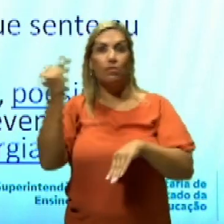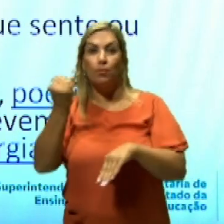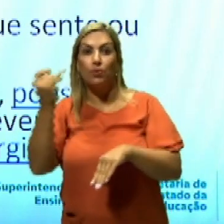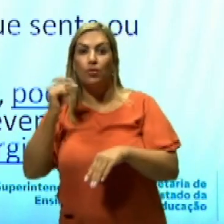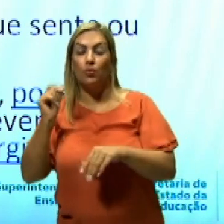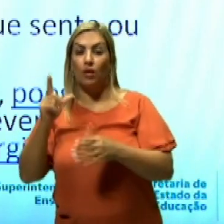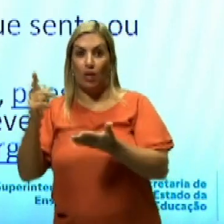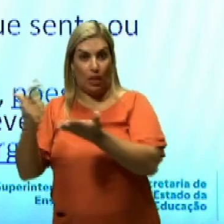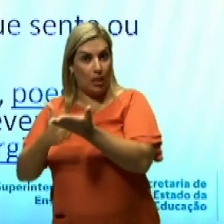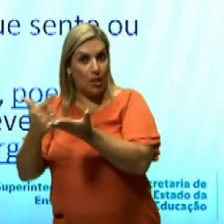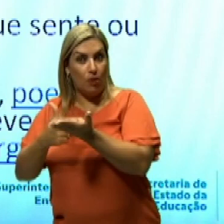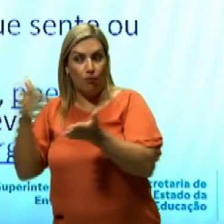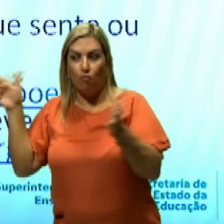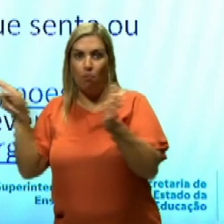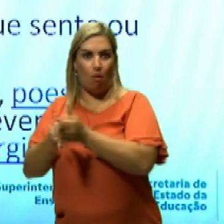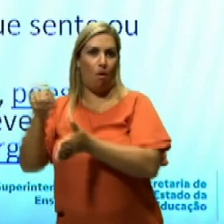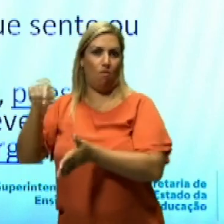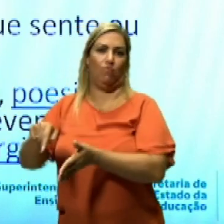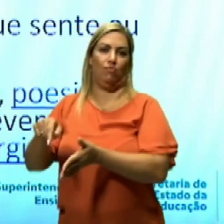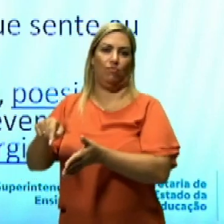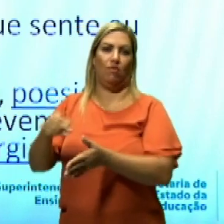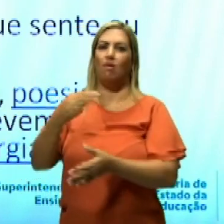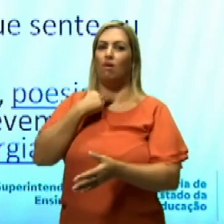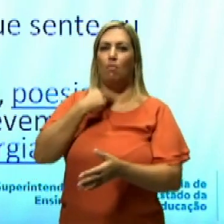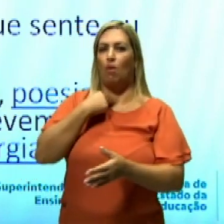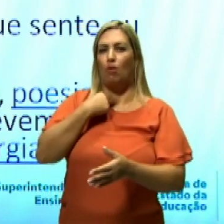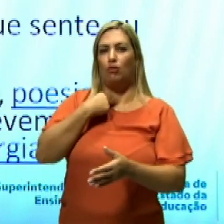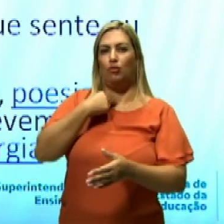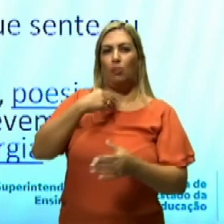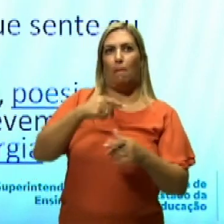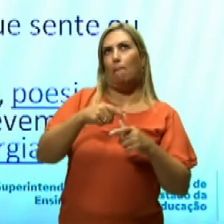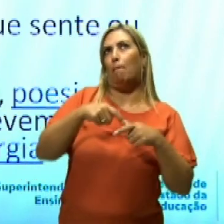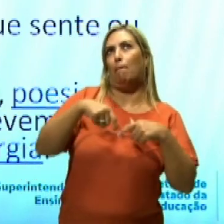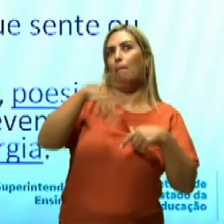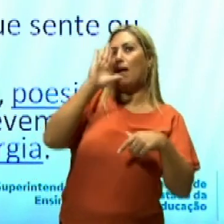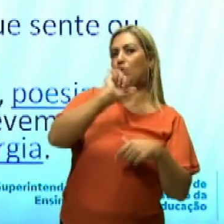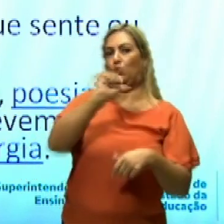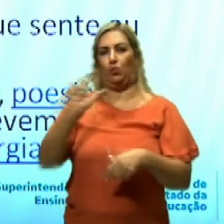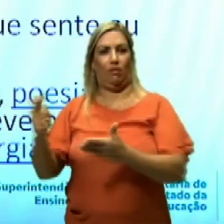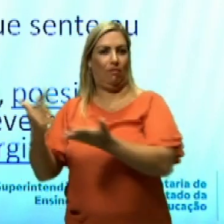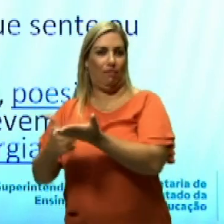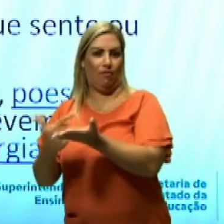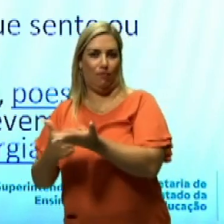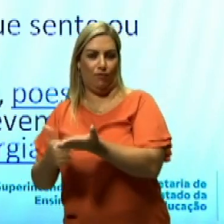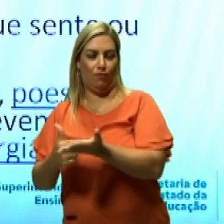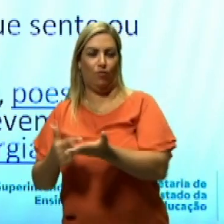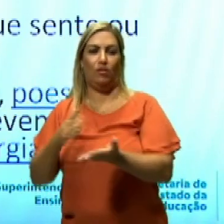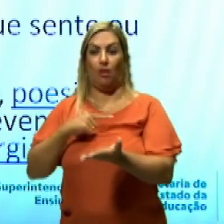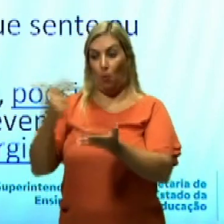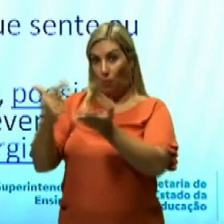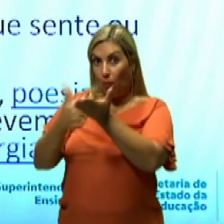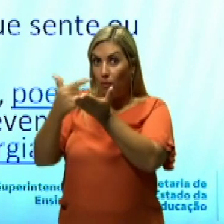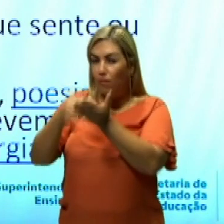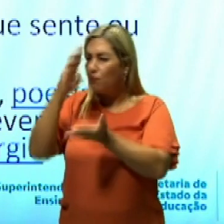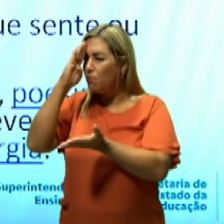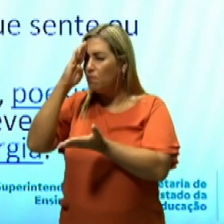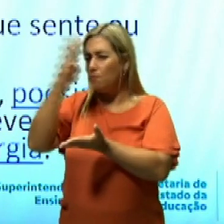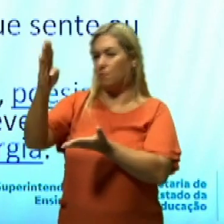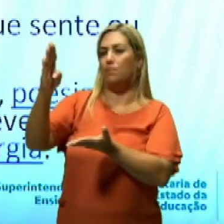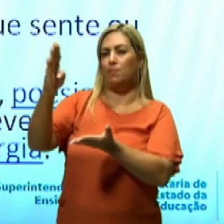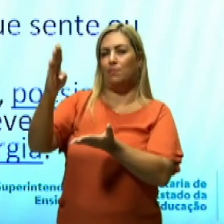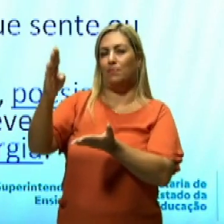a sua obra o autor não deve ser maior que a sua obra a obra é o ponto principal